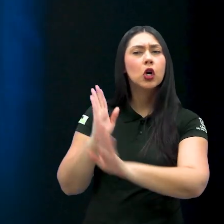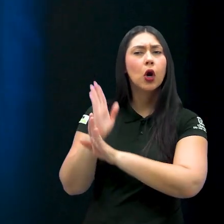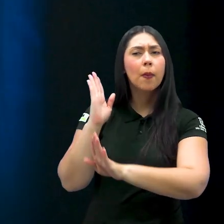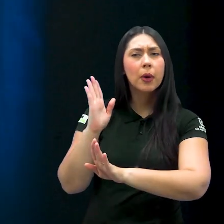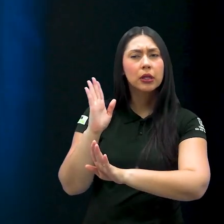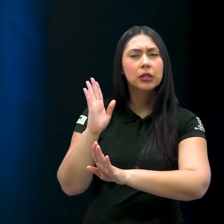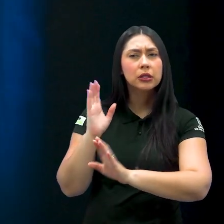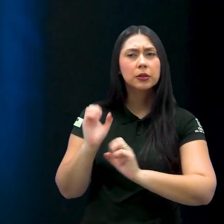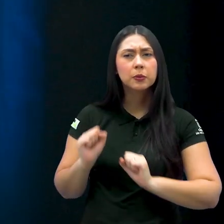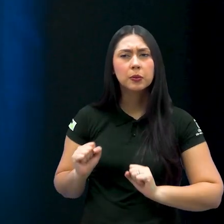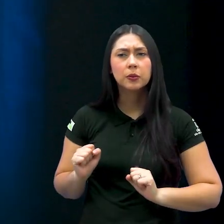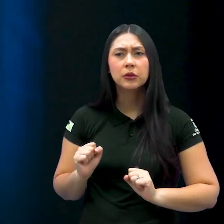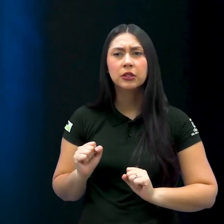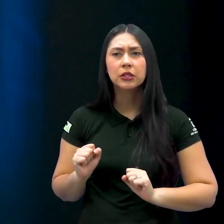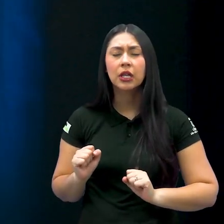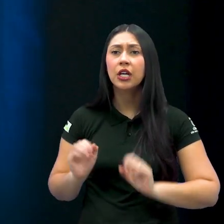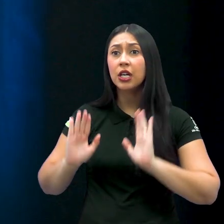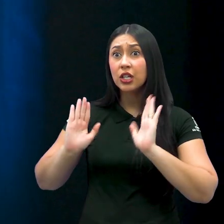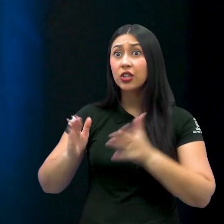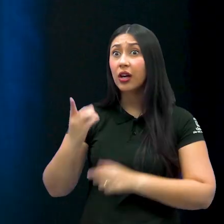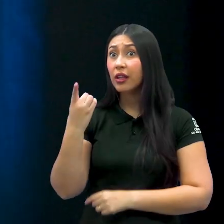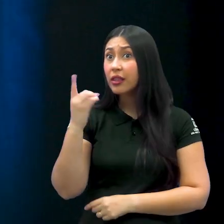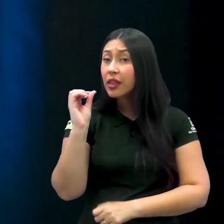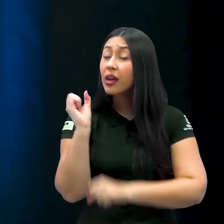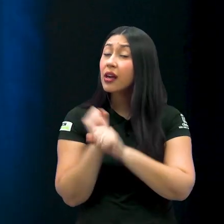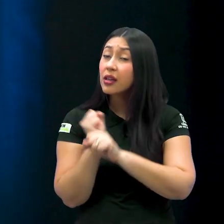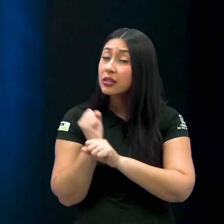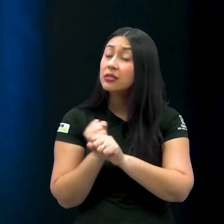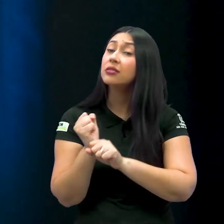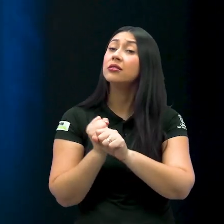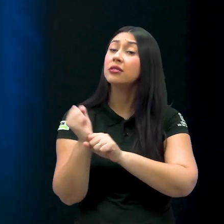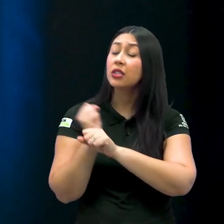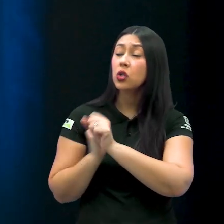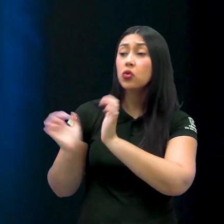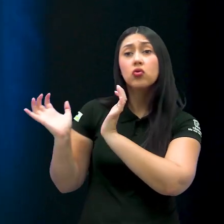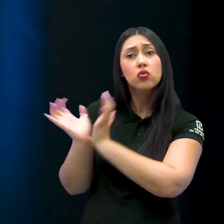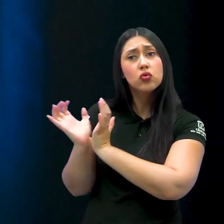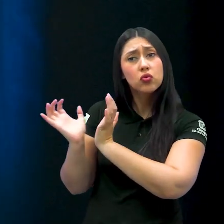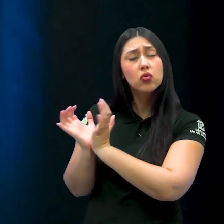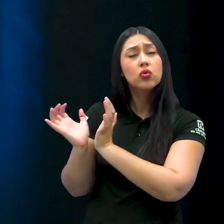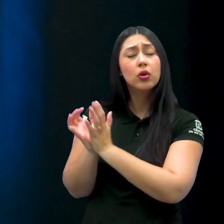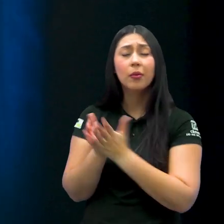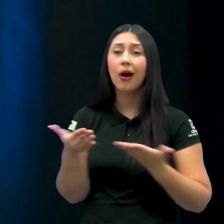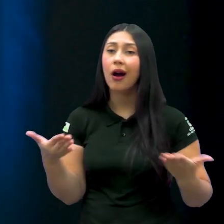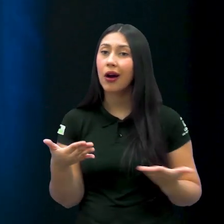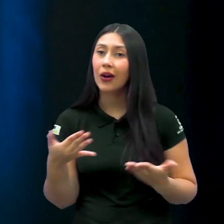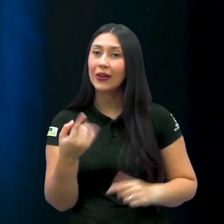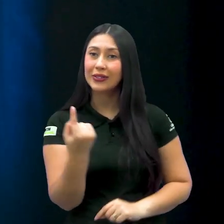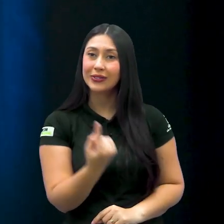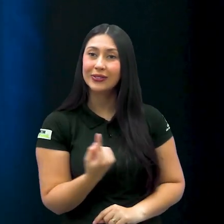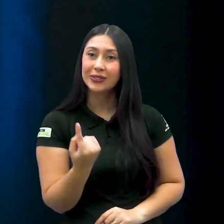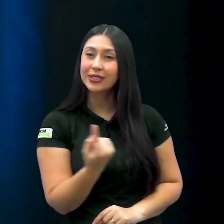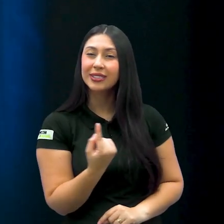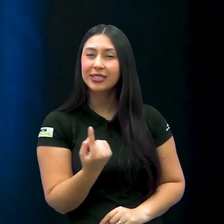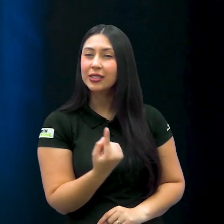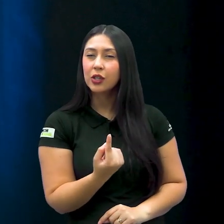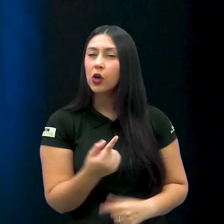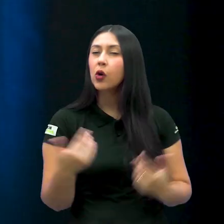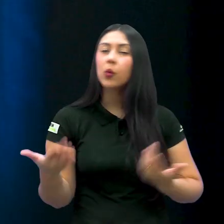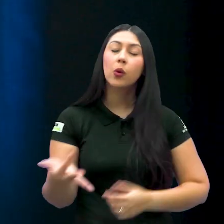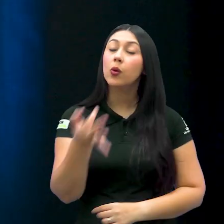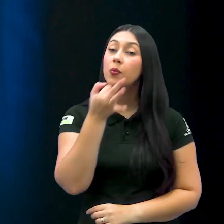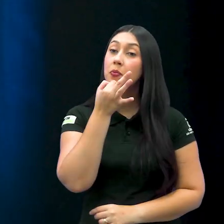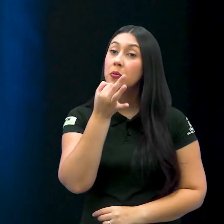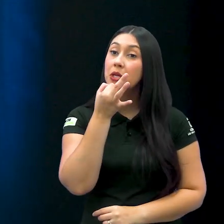descobertas, depois de 10 anos tocando em uma banda e agora numa carreira solo, o que você acha